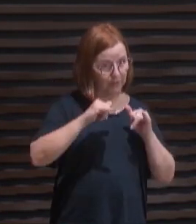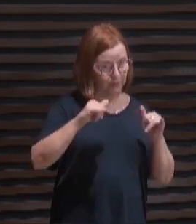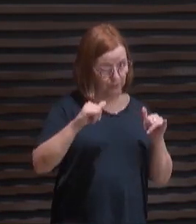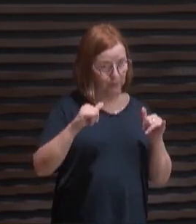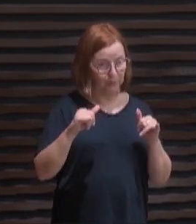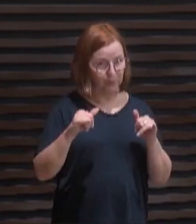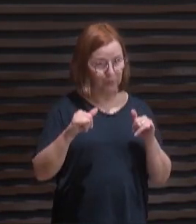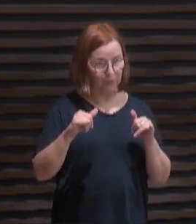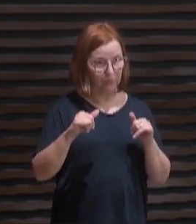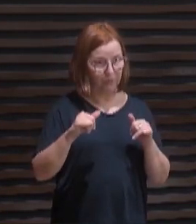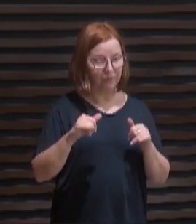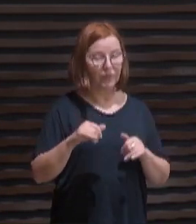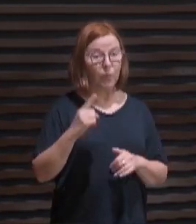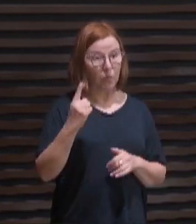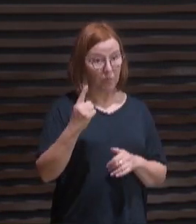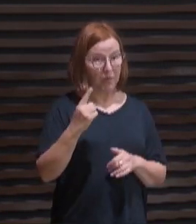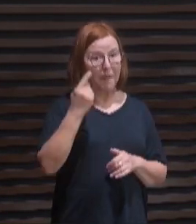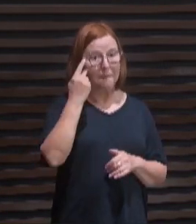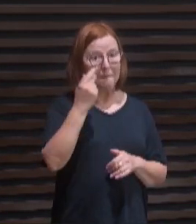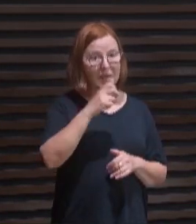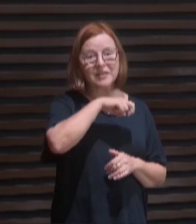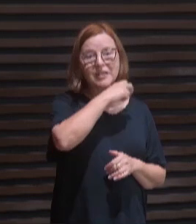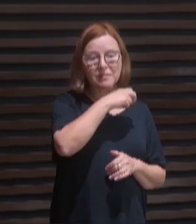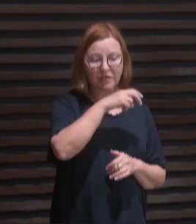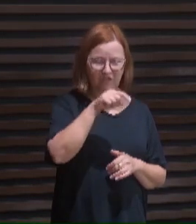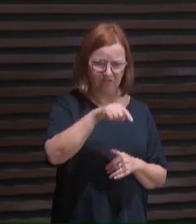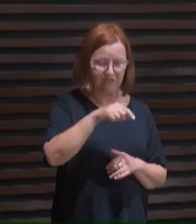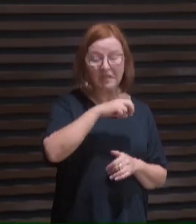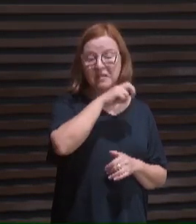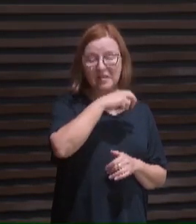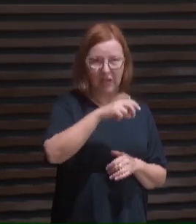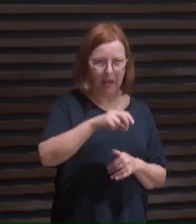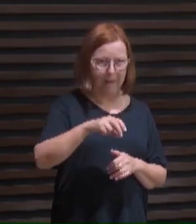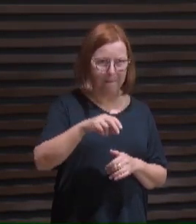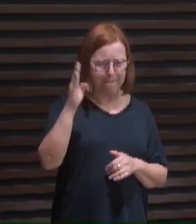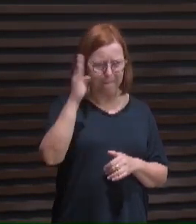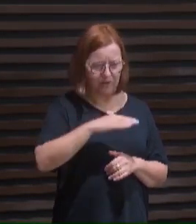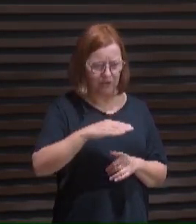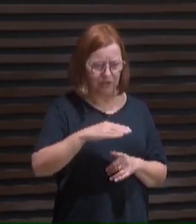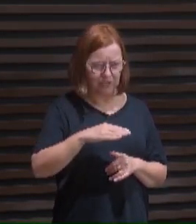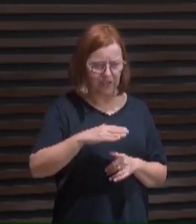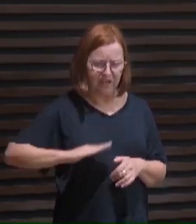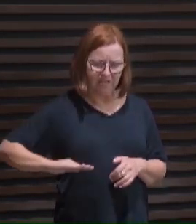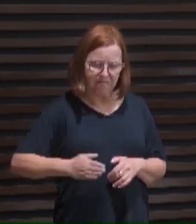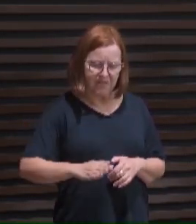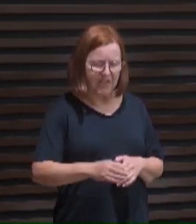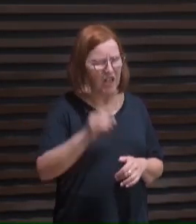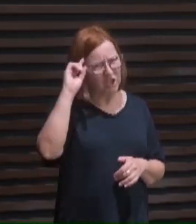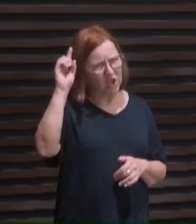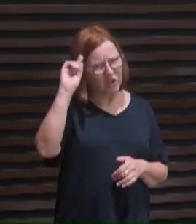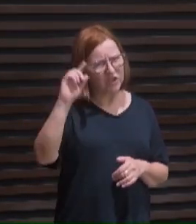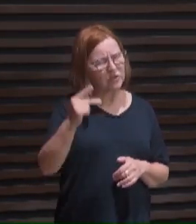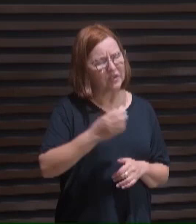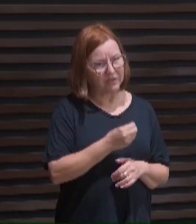maldição para a serpente. Tu és maldita, tu vais rastejar todos os dias da tua vida e tu